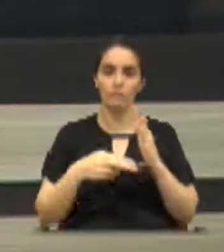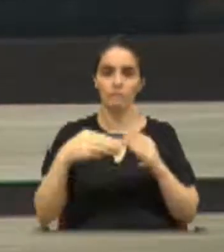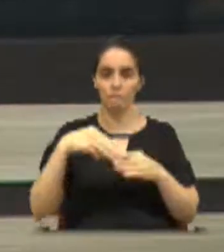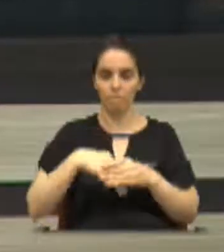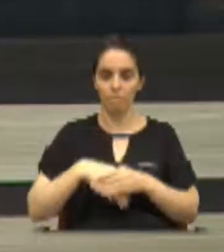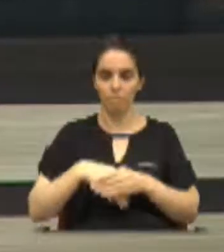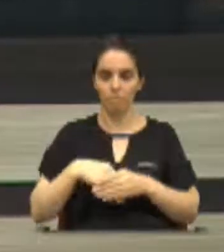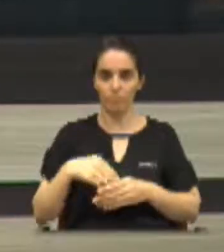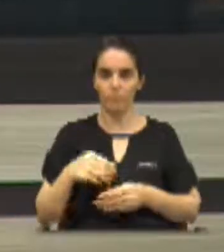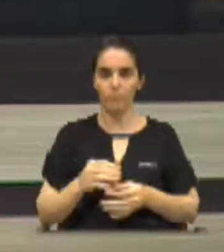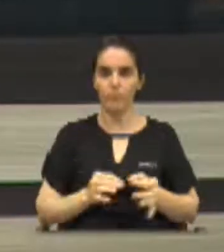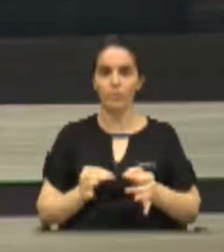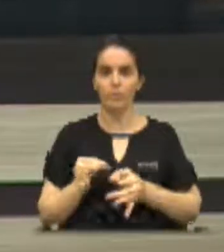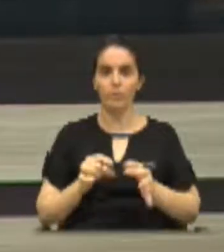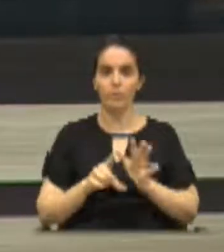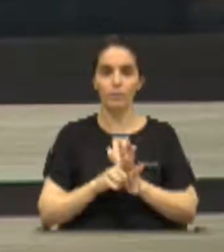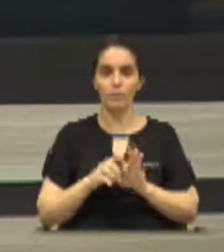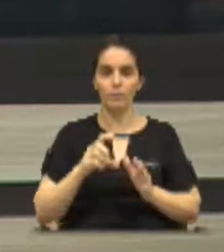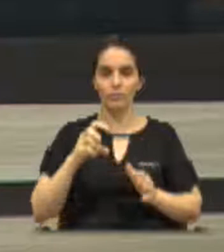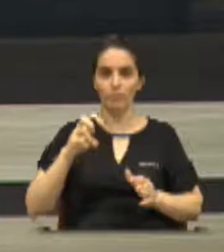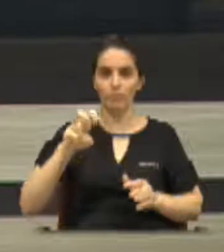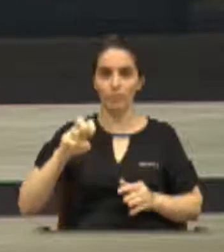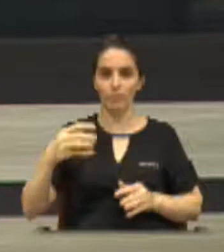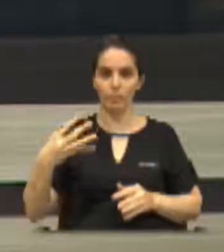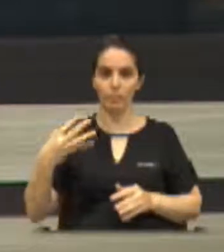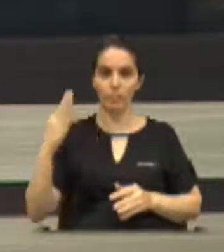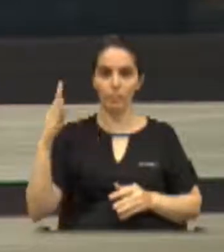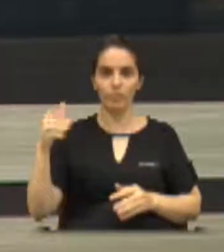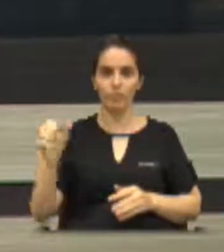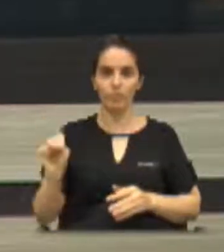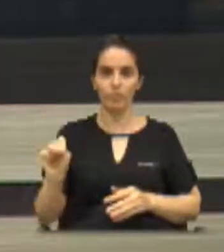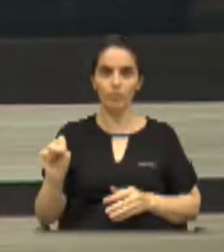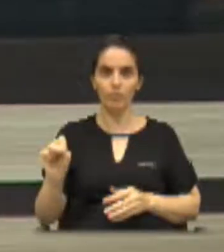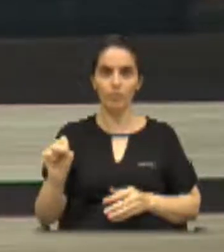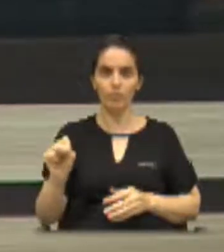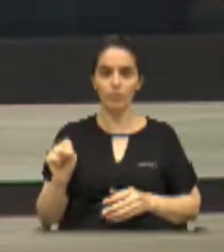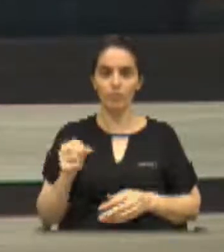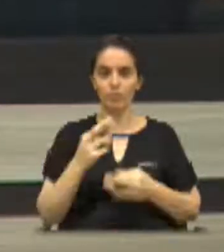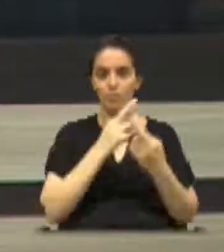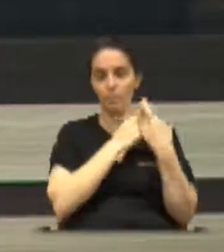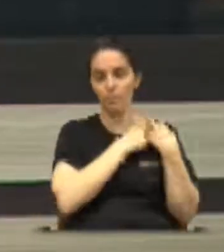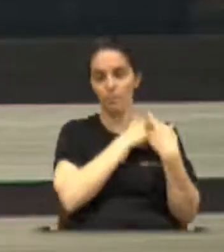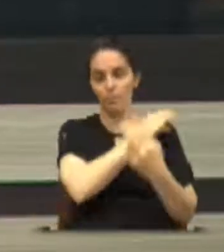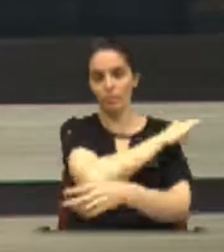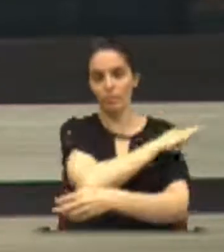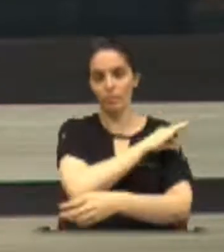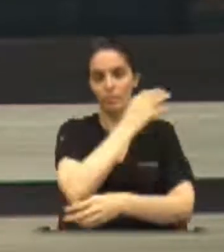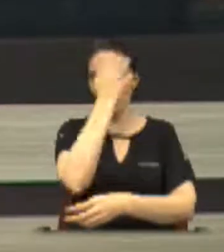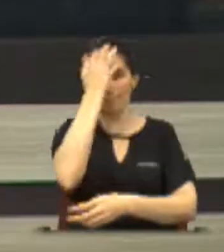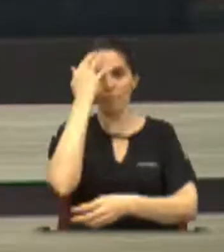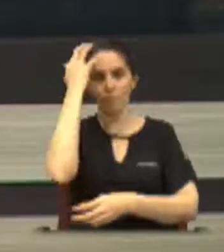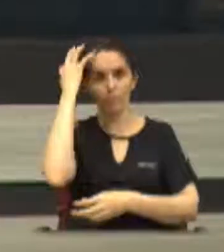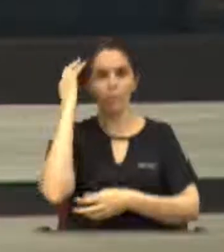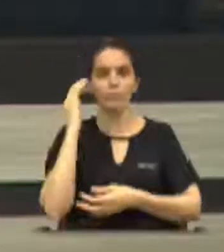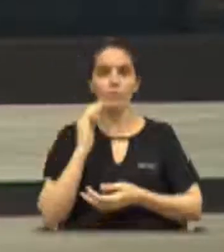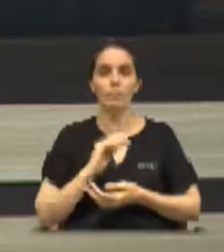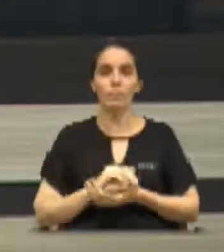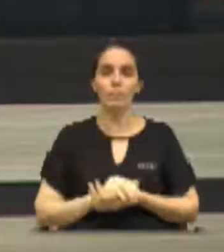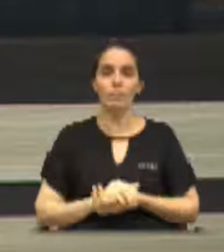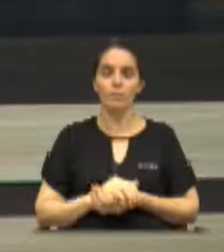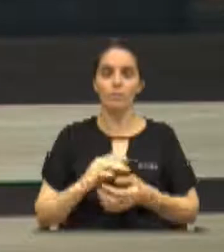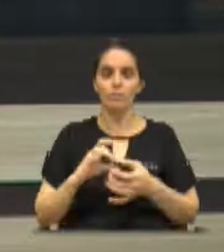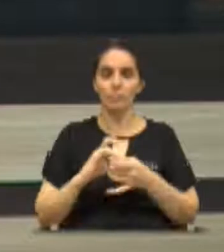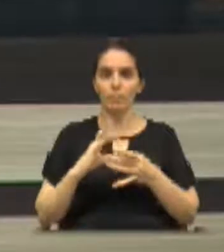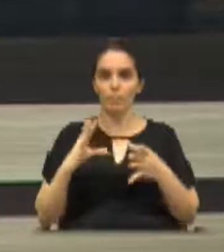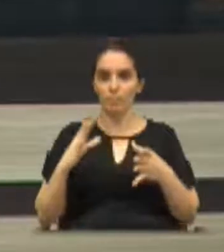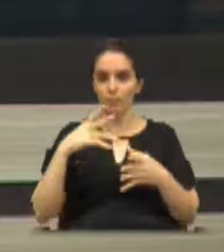Limeira, que o projeto de lei número 54/2018, de autoria do prefeito municipal, senhor Mário Celso Botion, que autoriza o